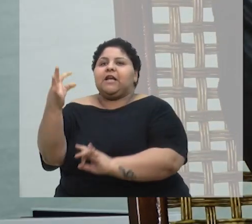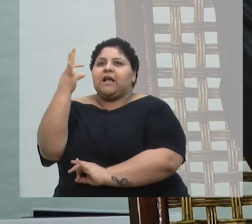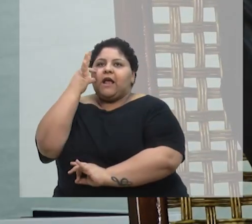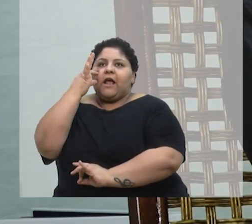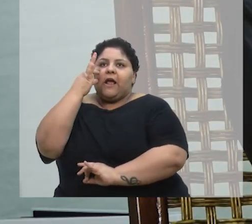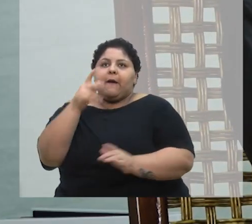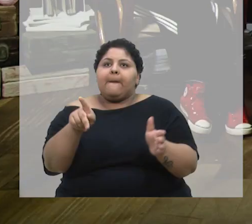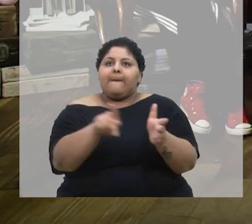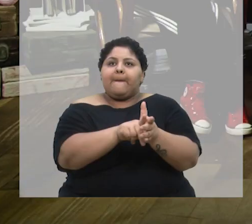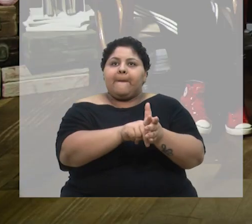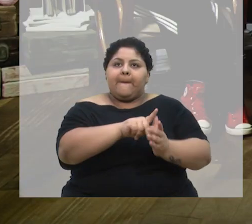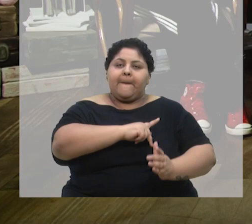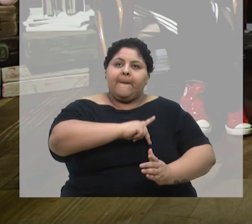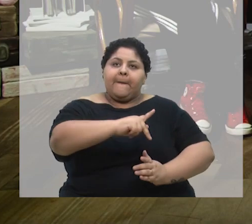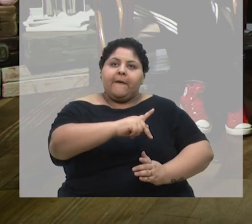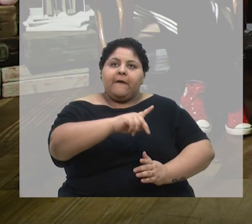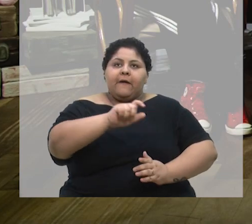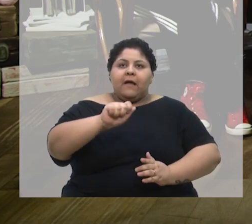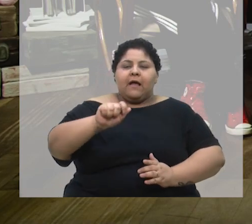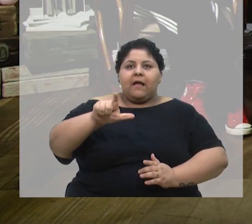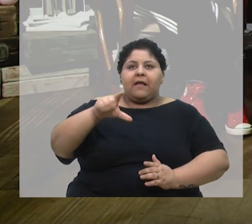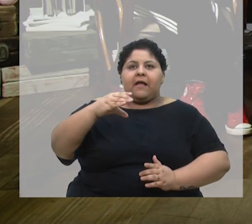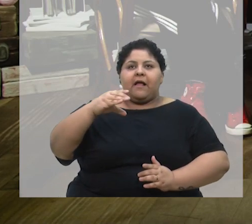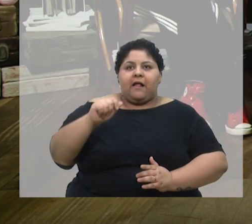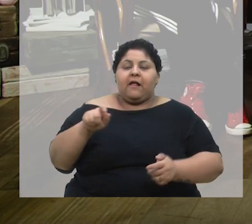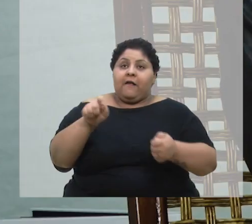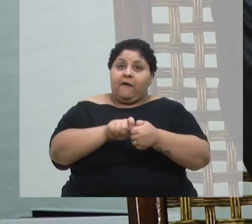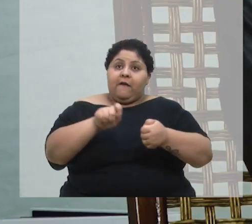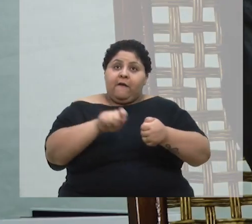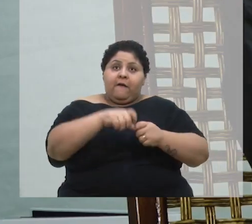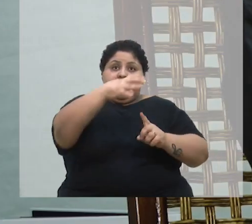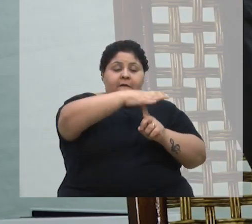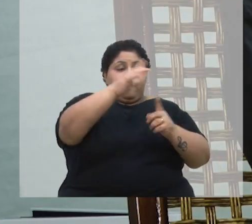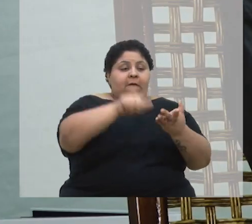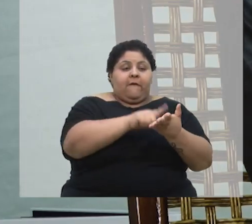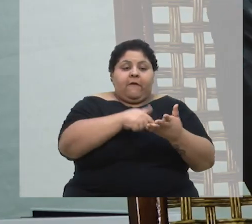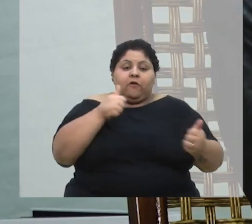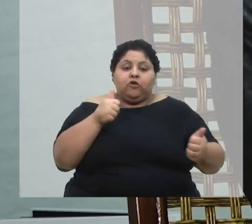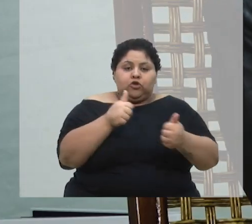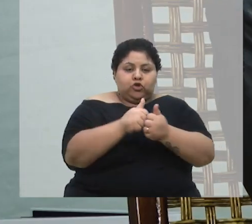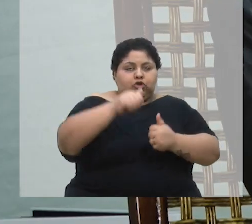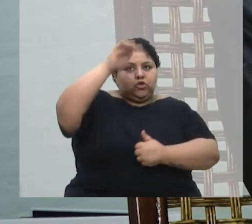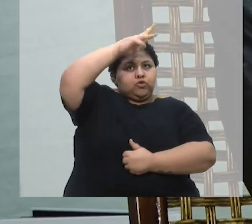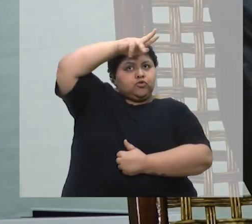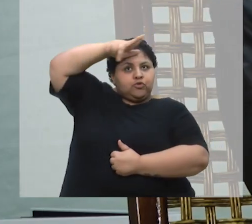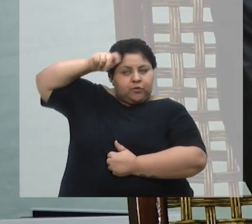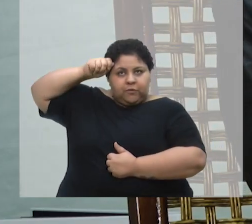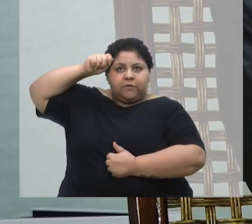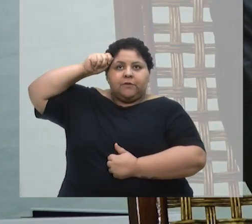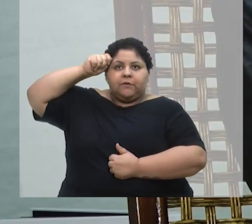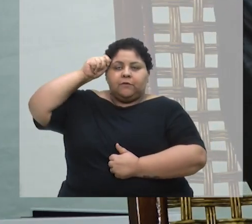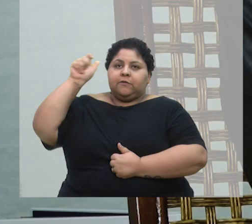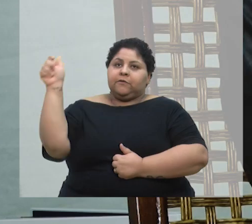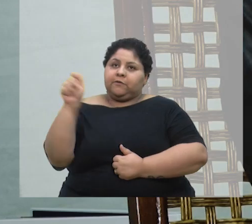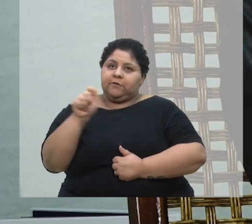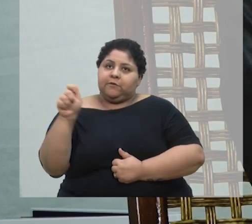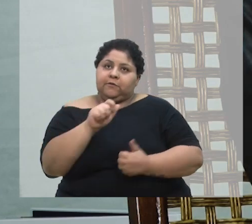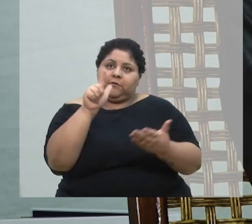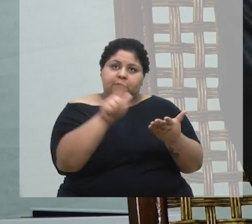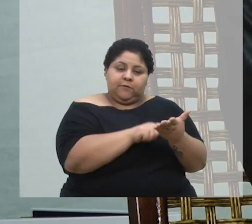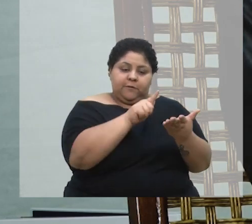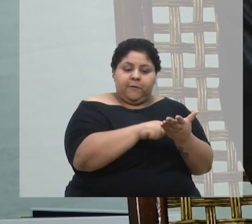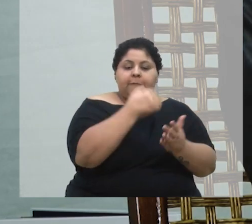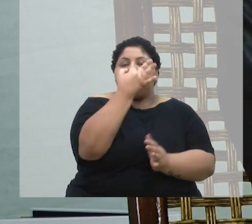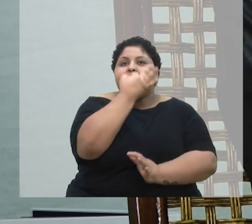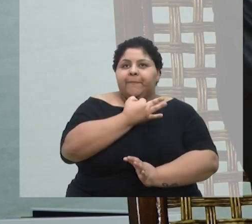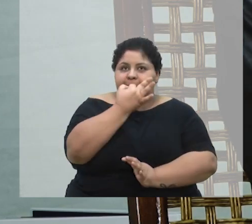da própria presidente da ALCA, que realiza a Feira do Livro juntamente com a Prefeitura Municipal, que é a Associação